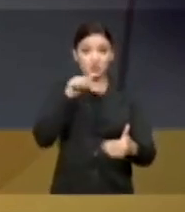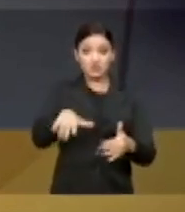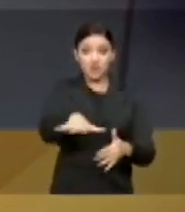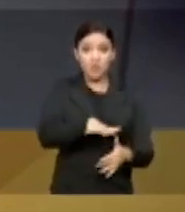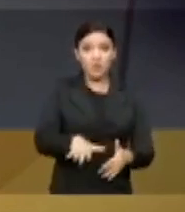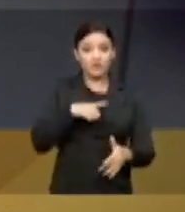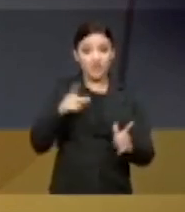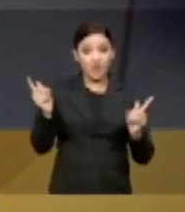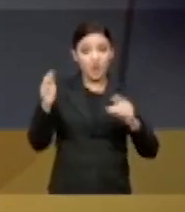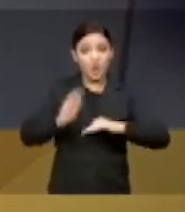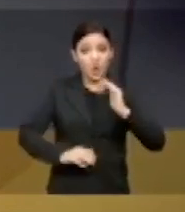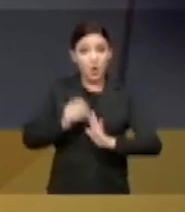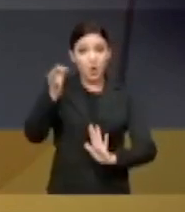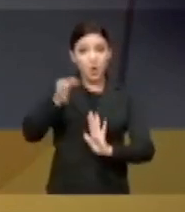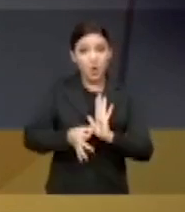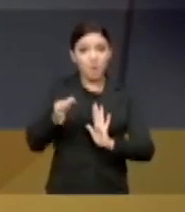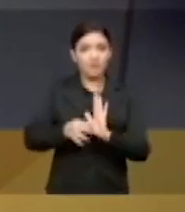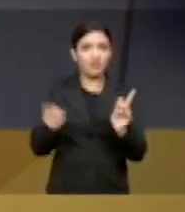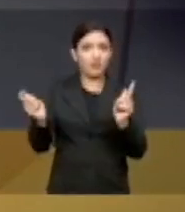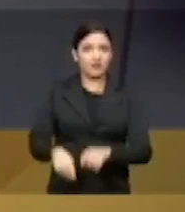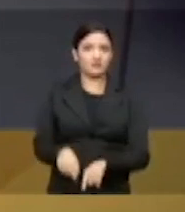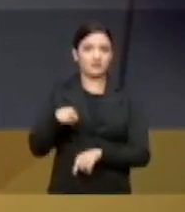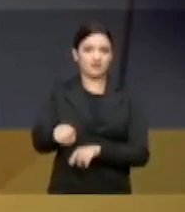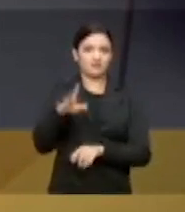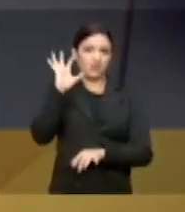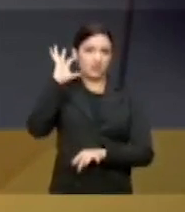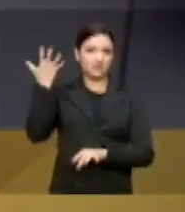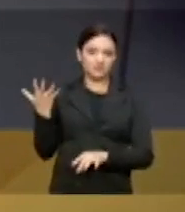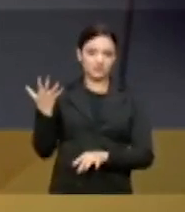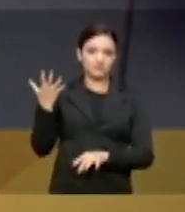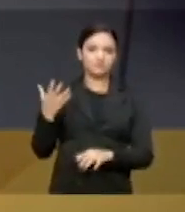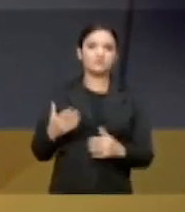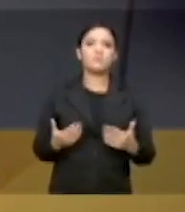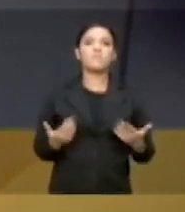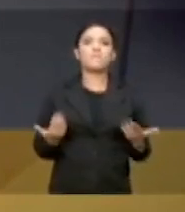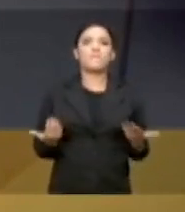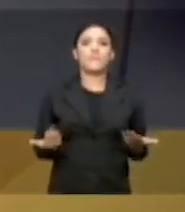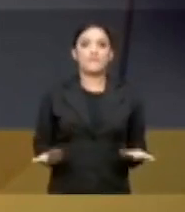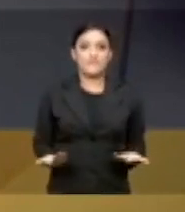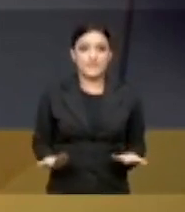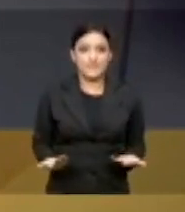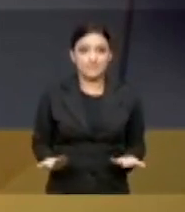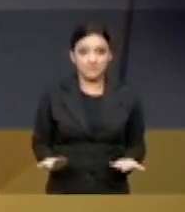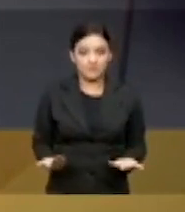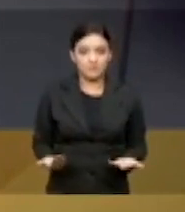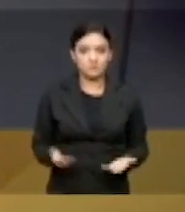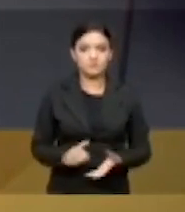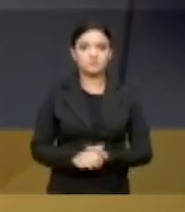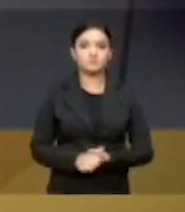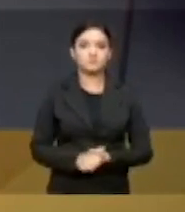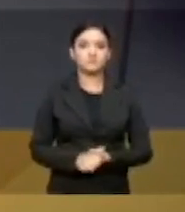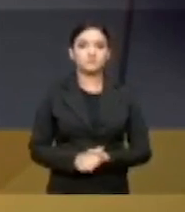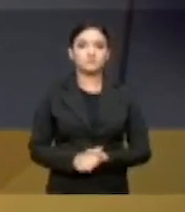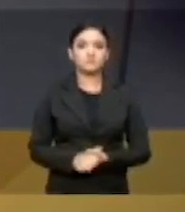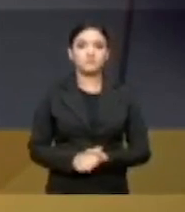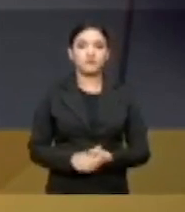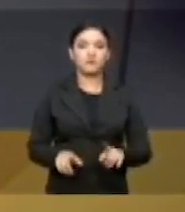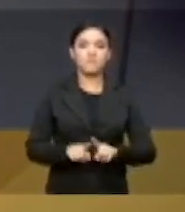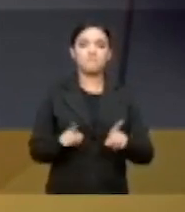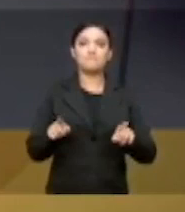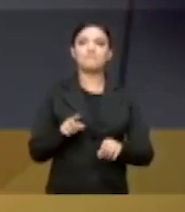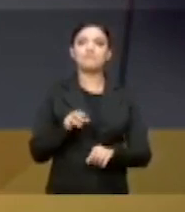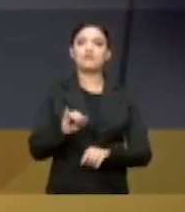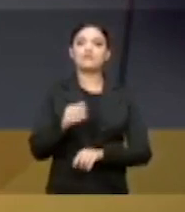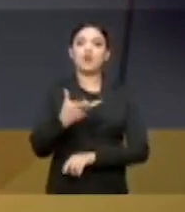tanto competente. Ademais, e isso que eu falo agora é essencial, ademais, uma eventual